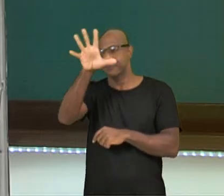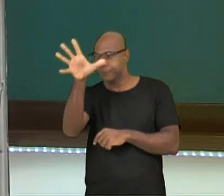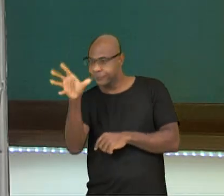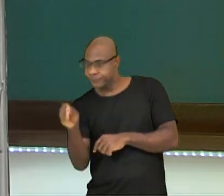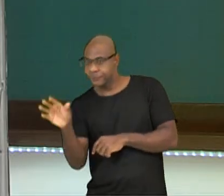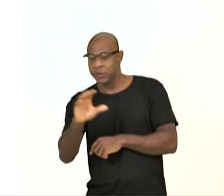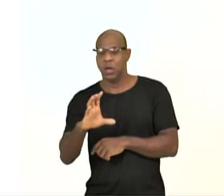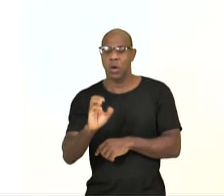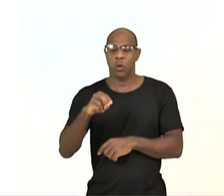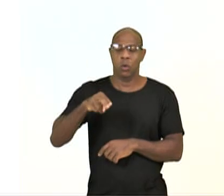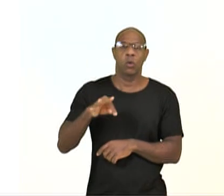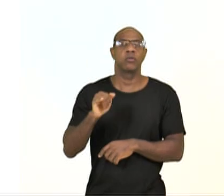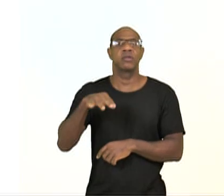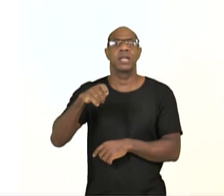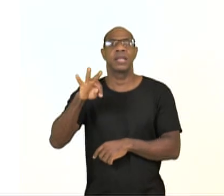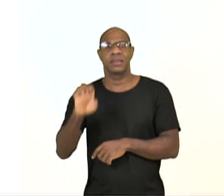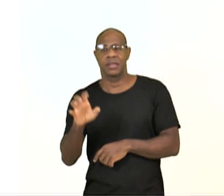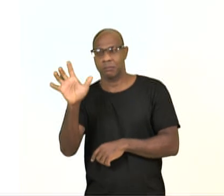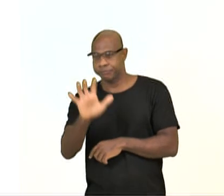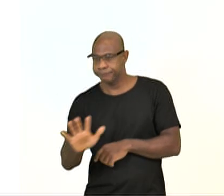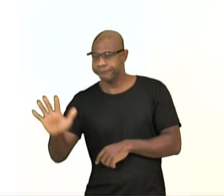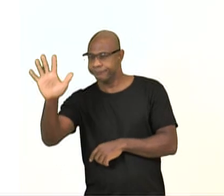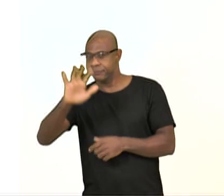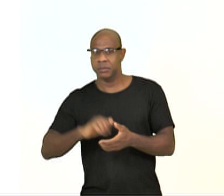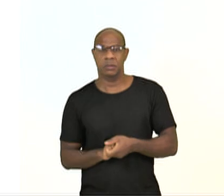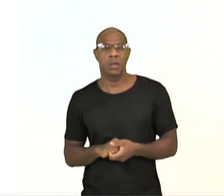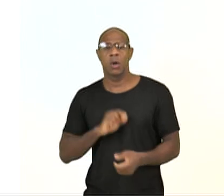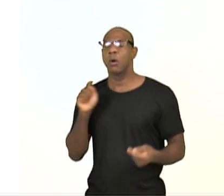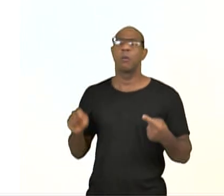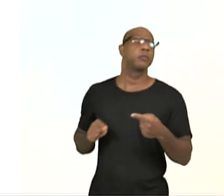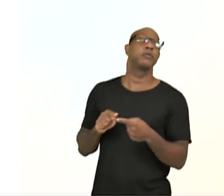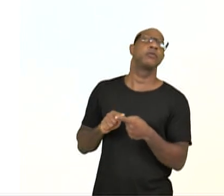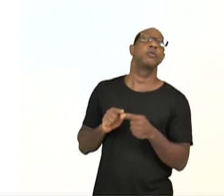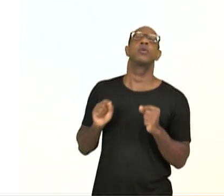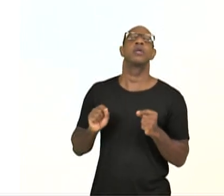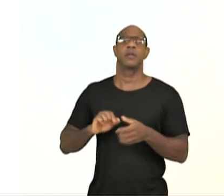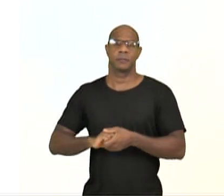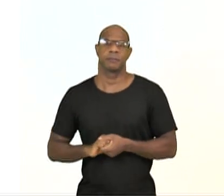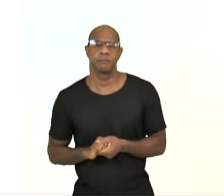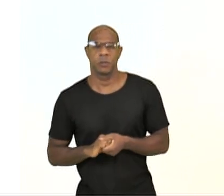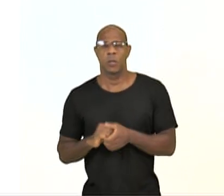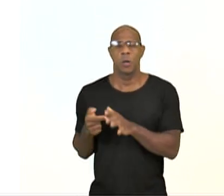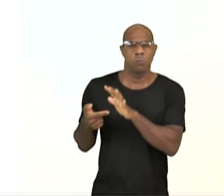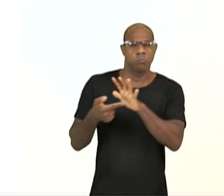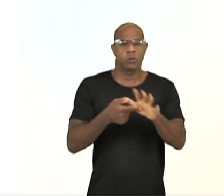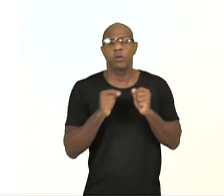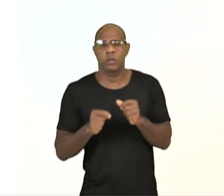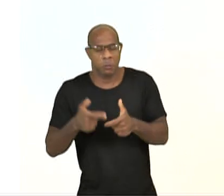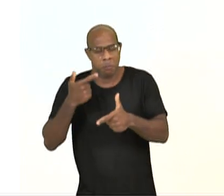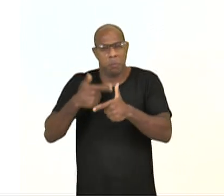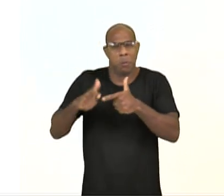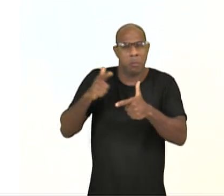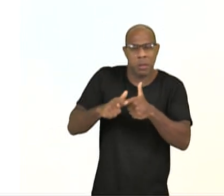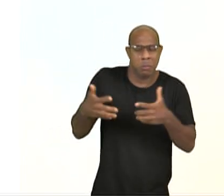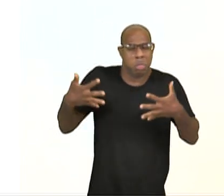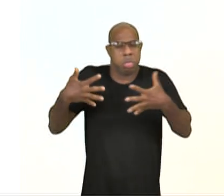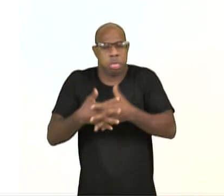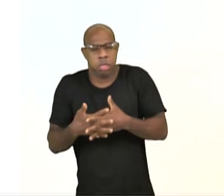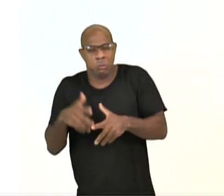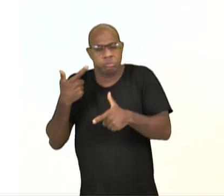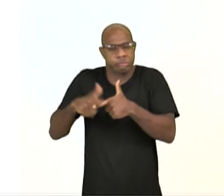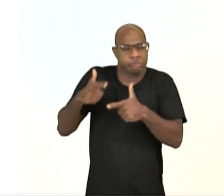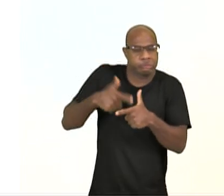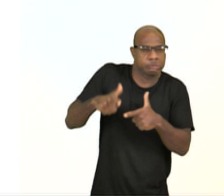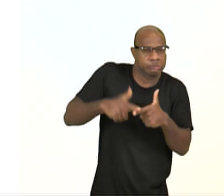Os objetivos: identificar causas de conflitos e tensões no continente americano. Por que existe